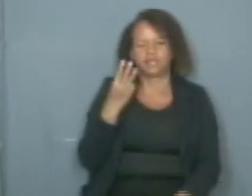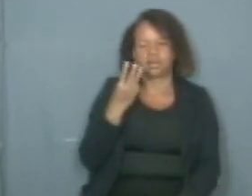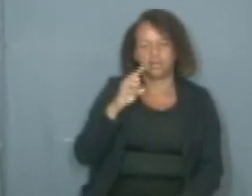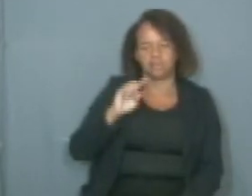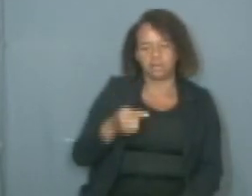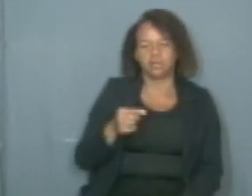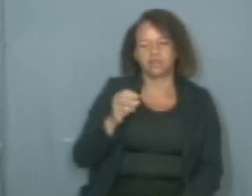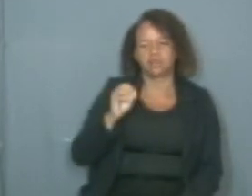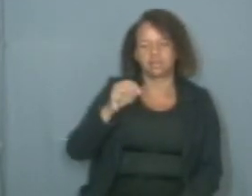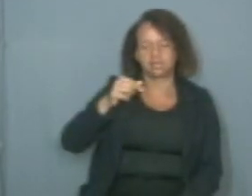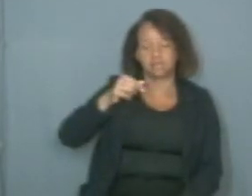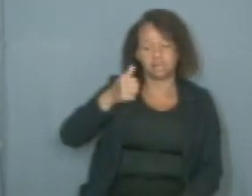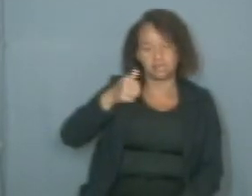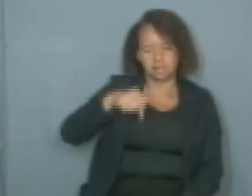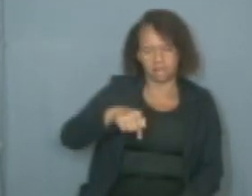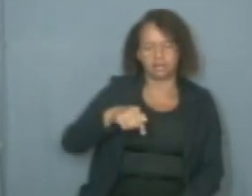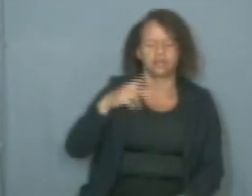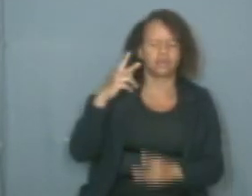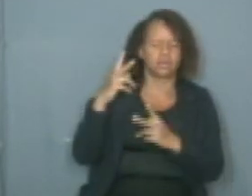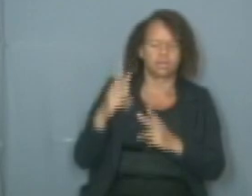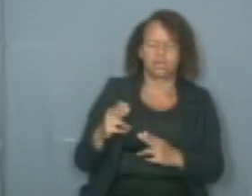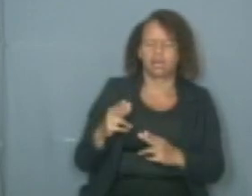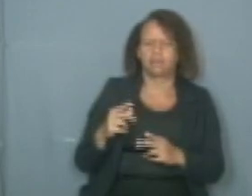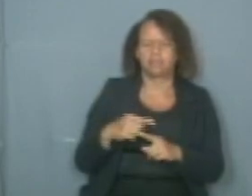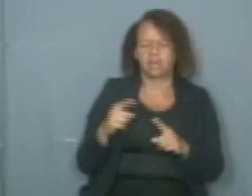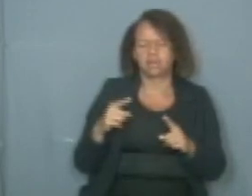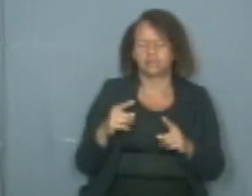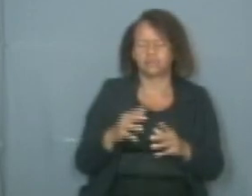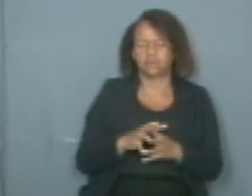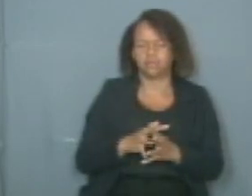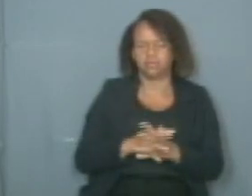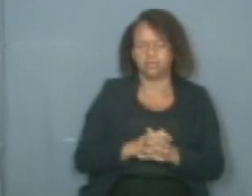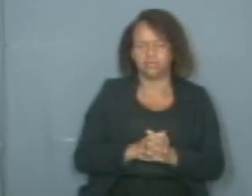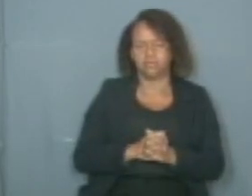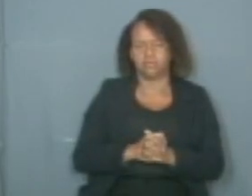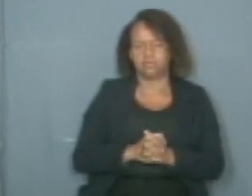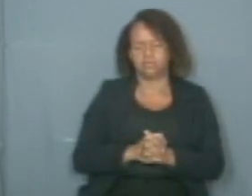3017 é basicamente a mesma coisa, mas em outro aspecto.